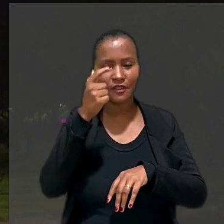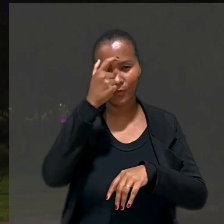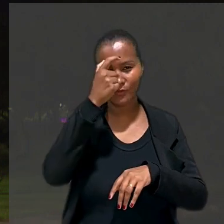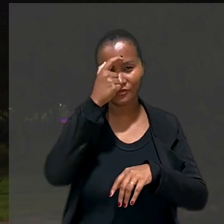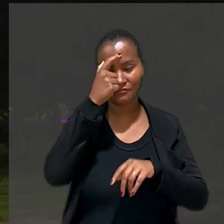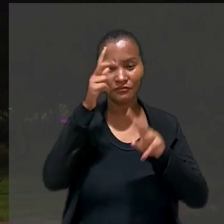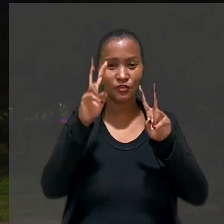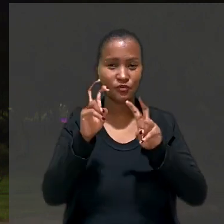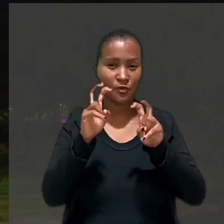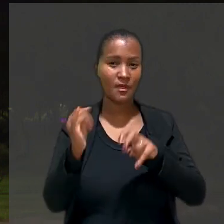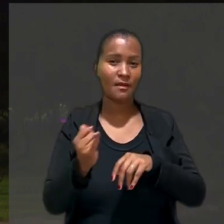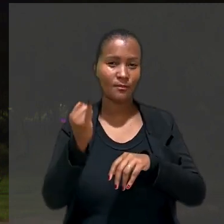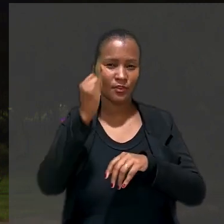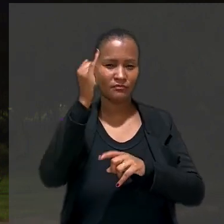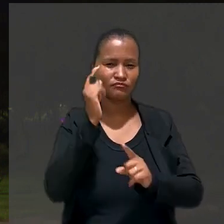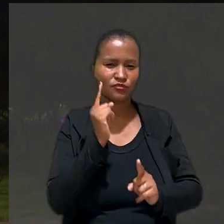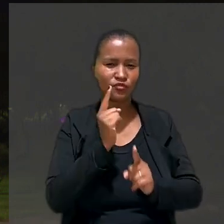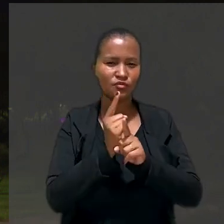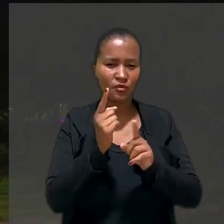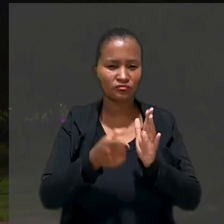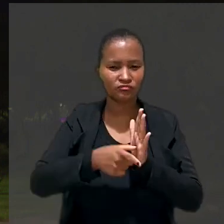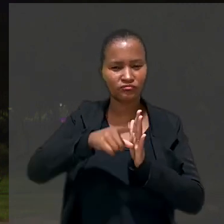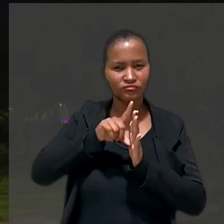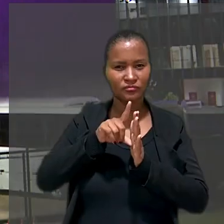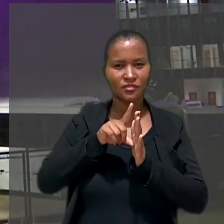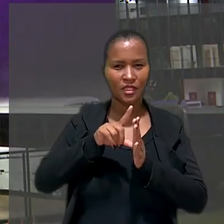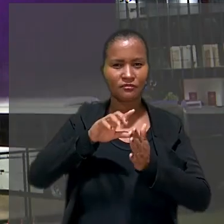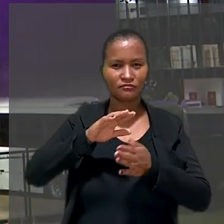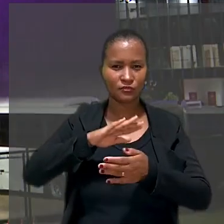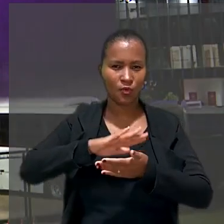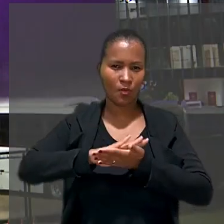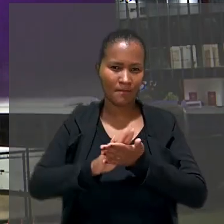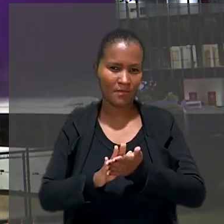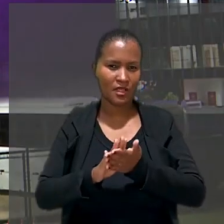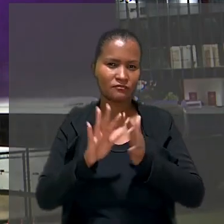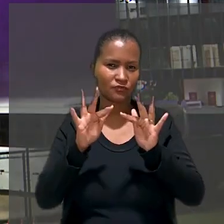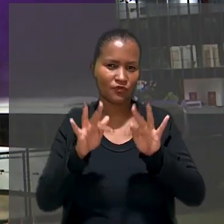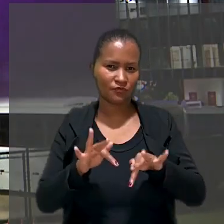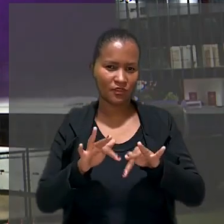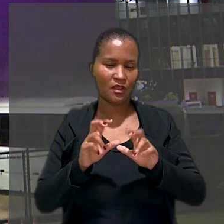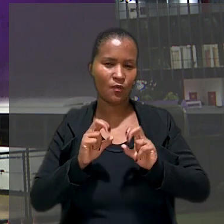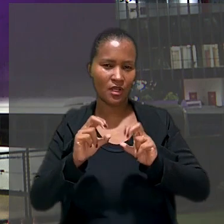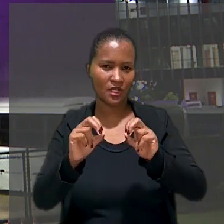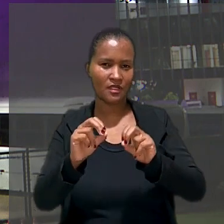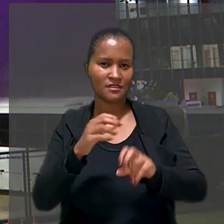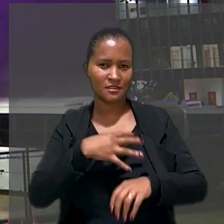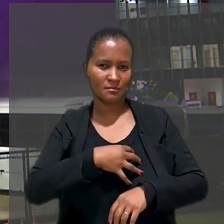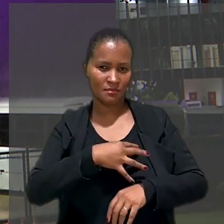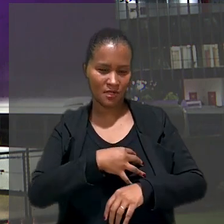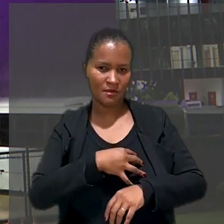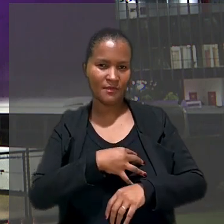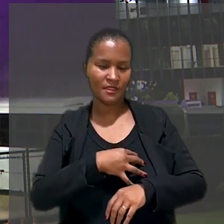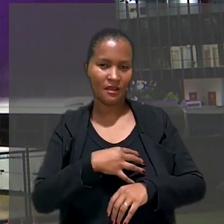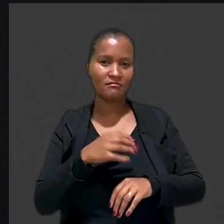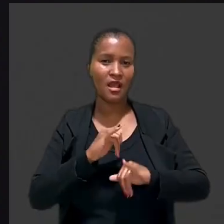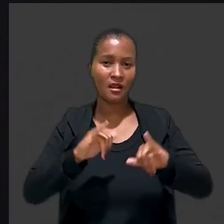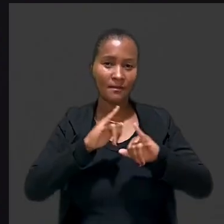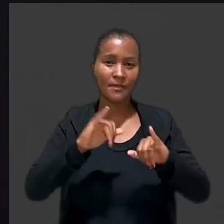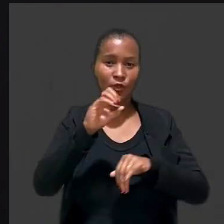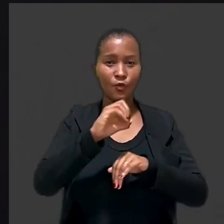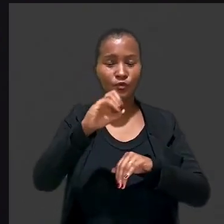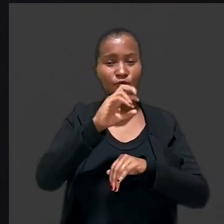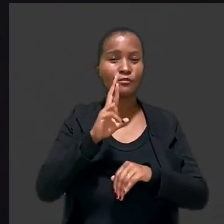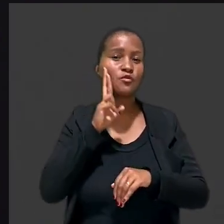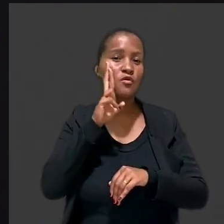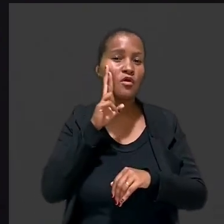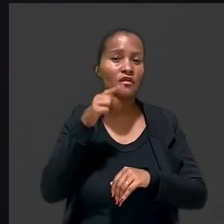para conscientizar sobre a importância do diagnóstico precoce no combate ao câncer de mama. A campanha Outubro Rosa foi